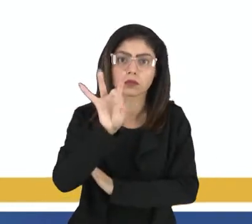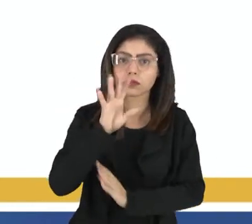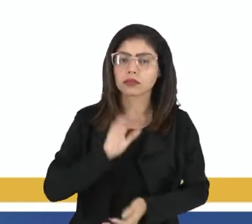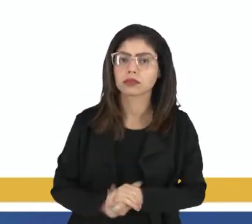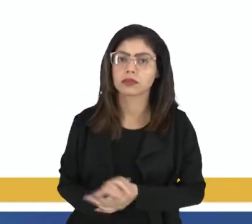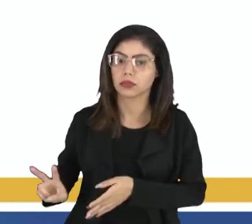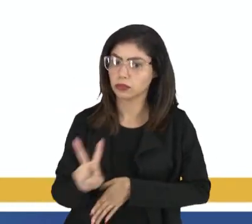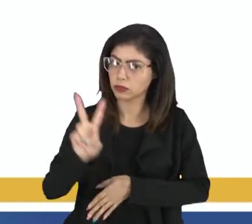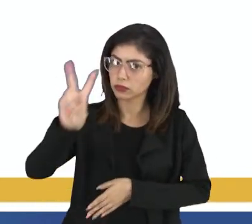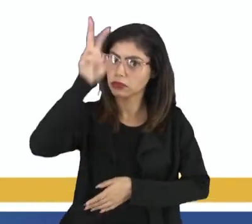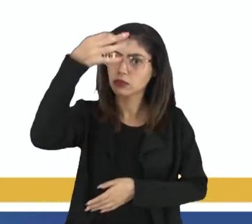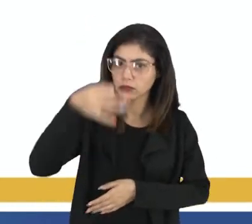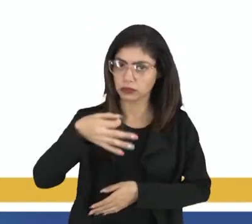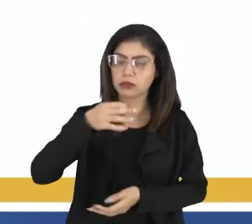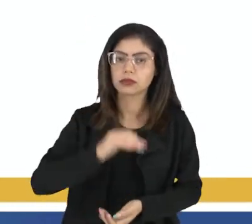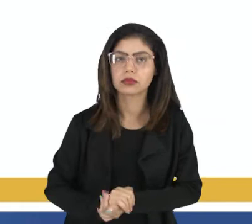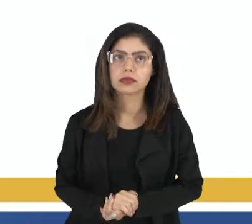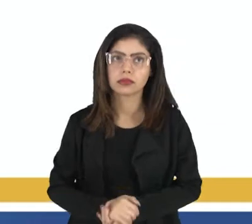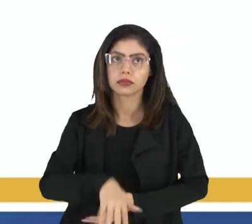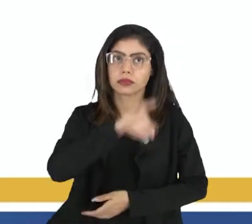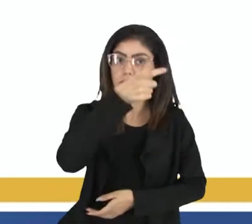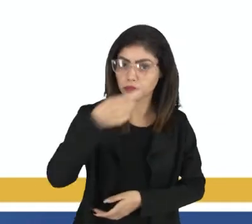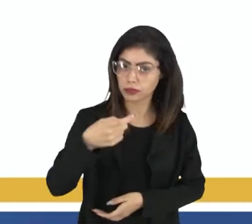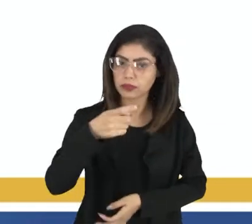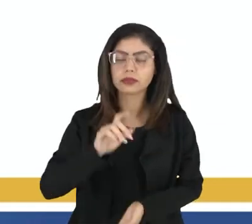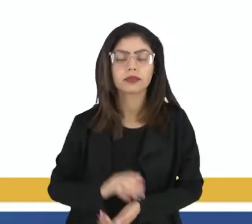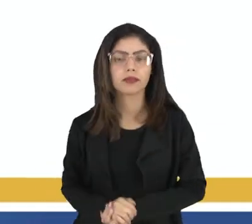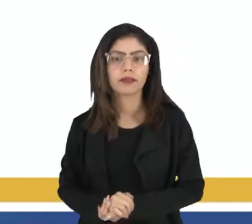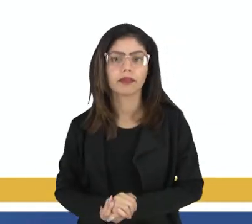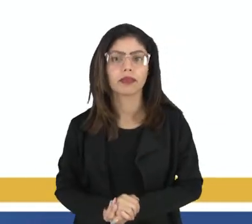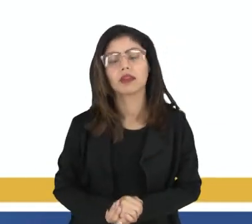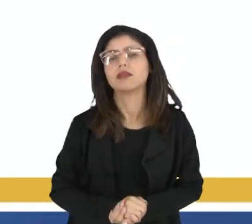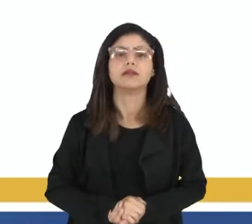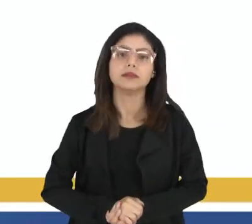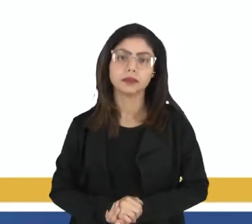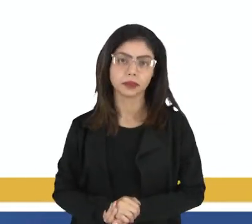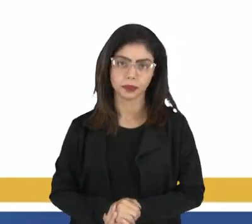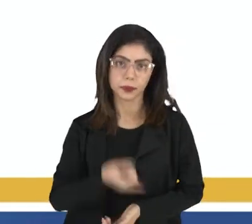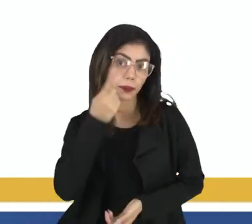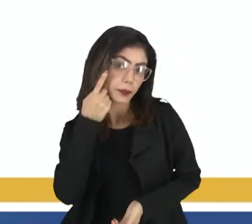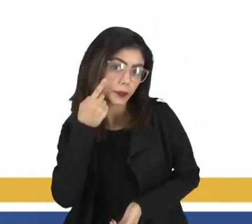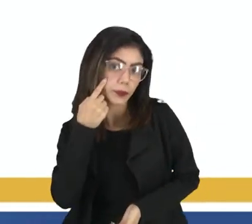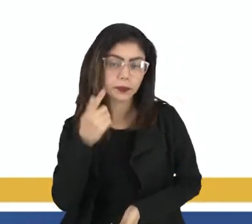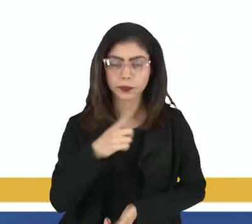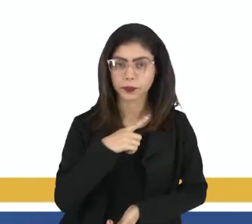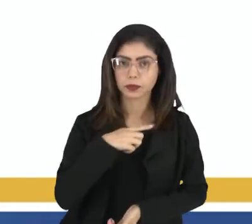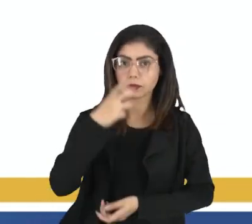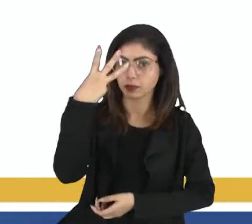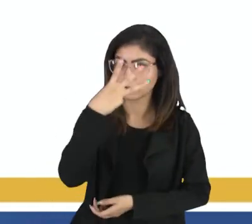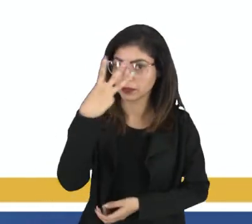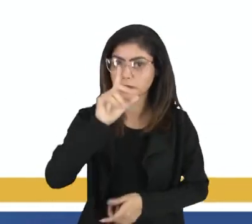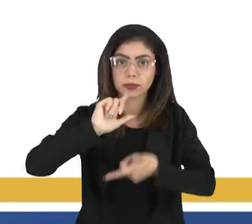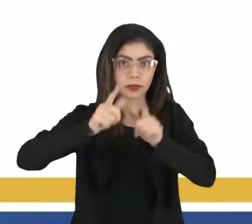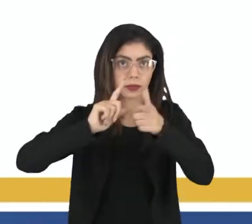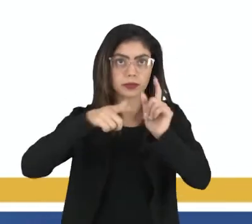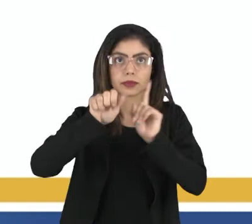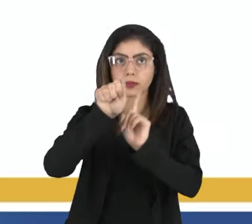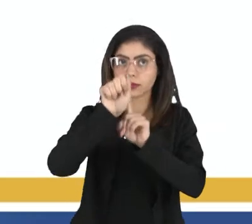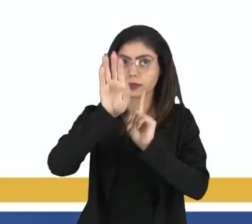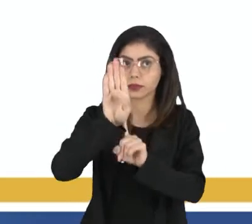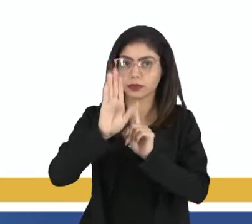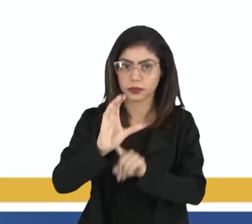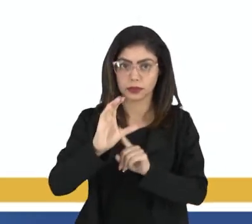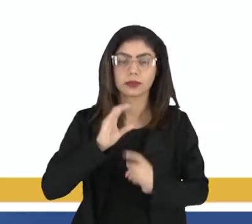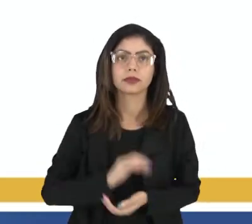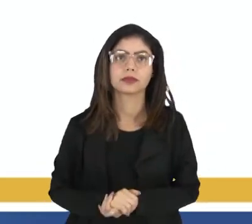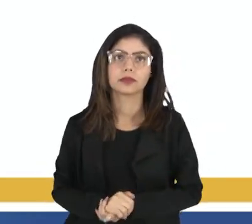dar o valor para o x, tá? Observe que eu tenho 3 letras, a letra A, B e